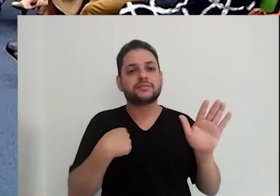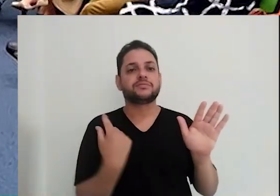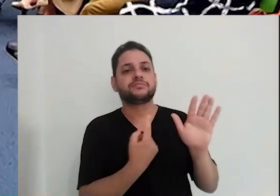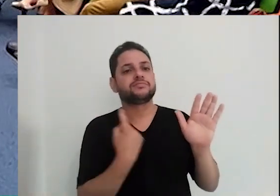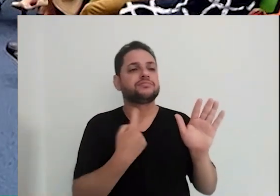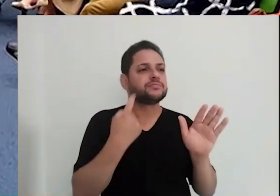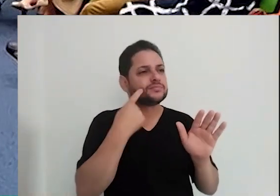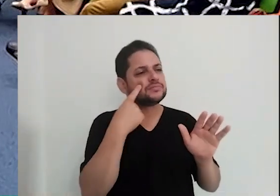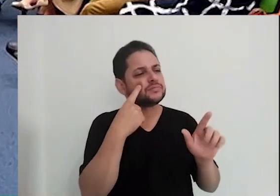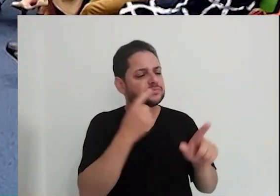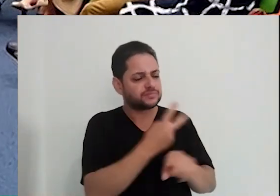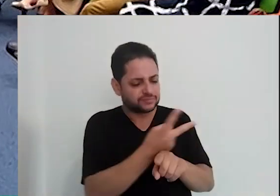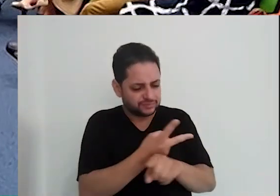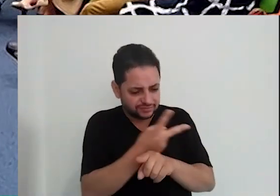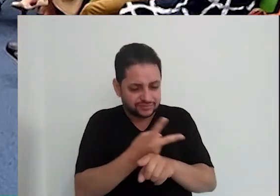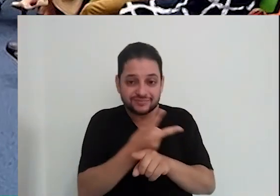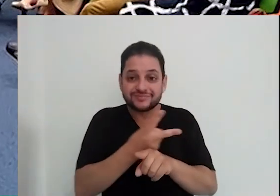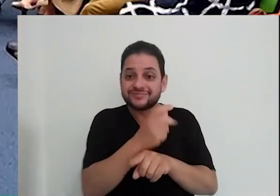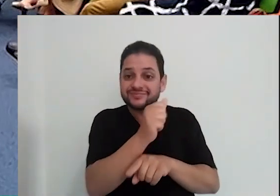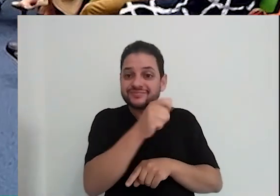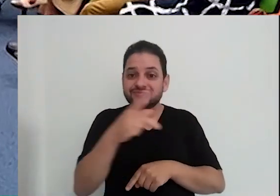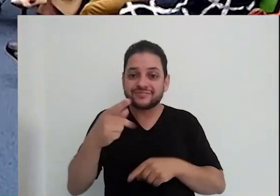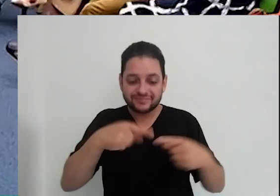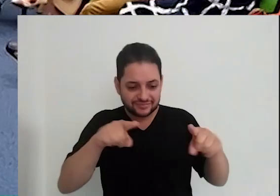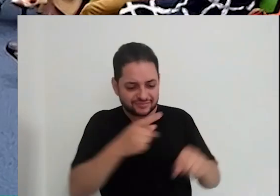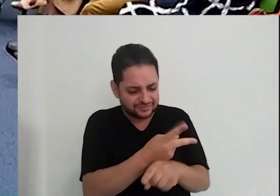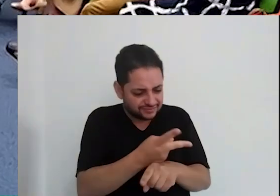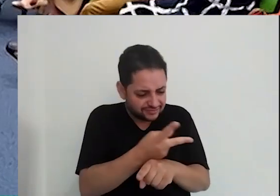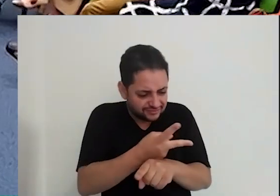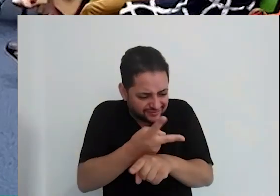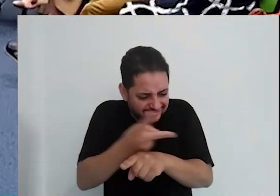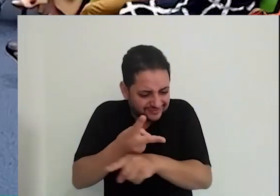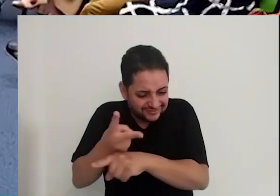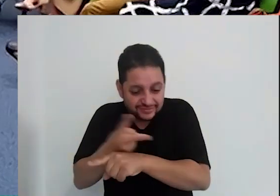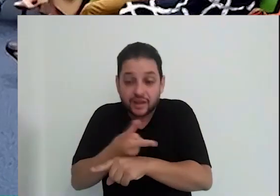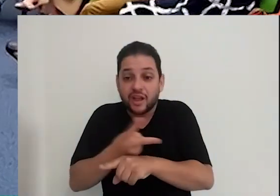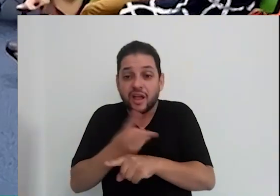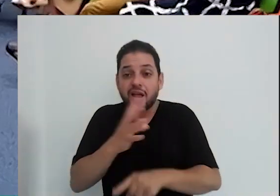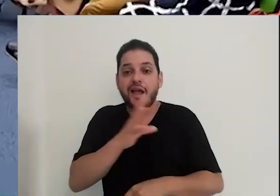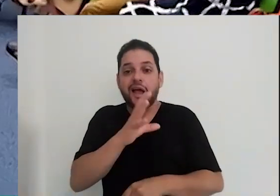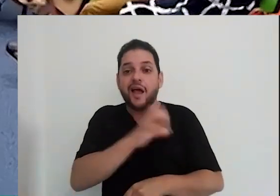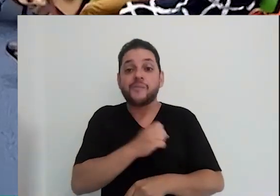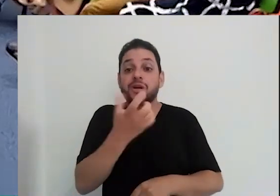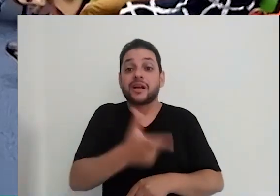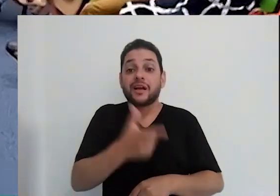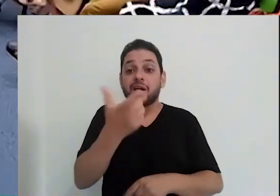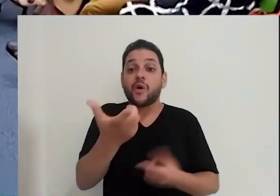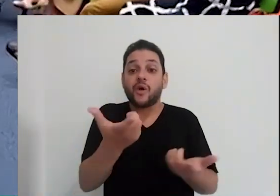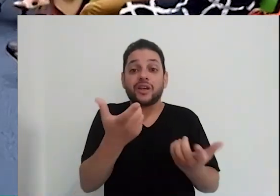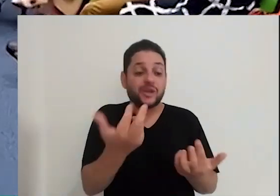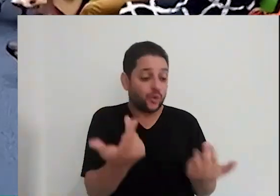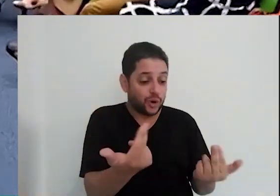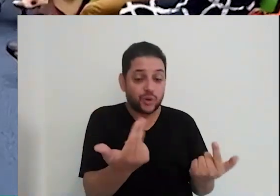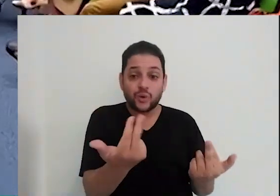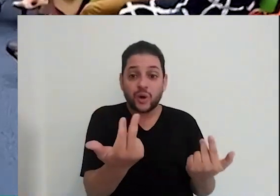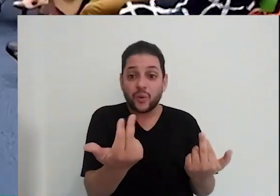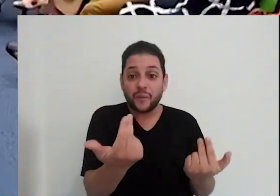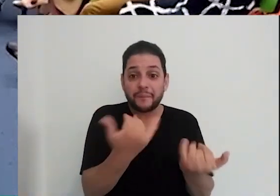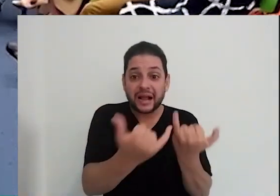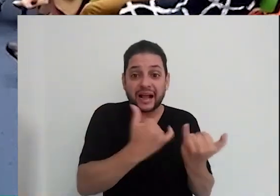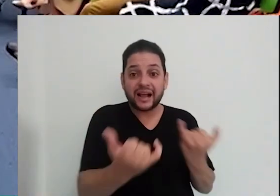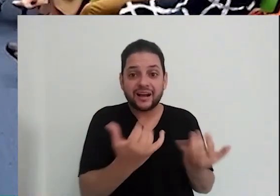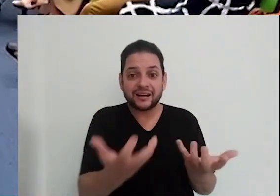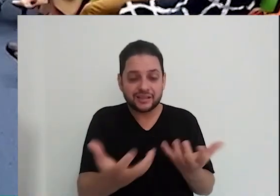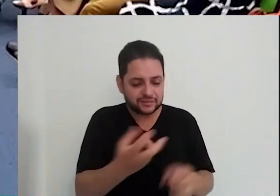Spotify eu falei ai Sabe igual quando você termina uma série que você ama que você quer a eu quero igual no mesmo estilo e aí parece que